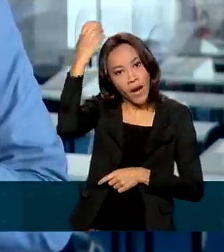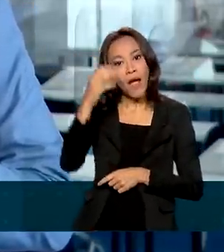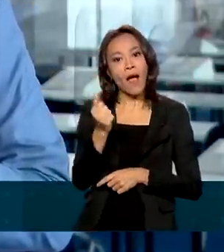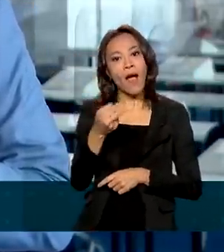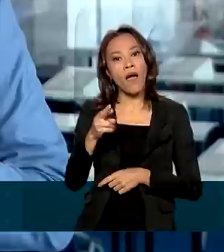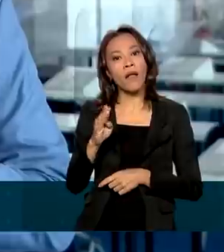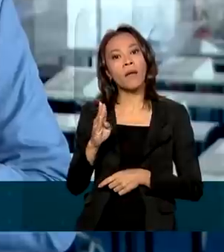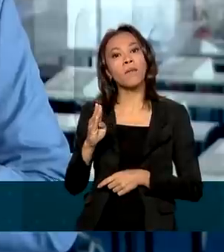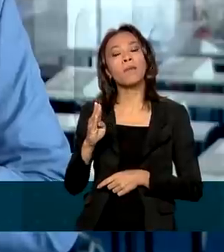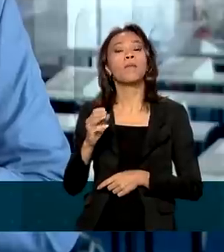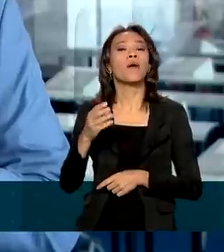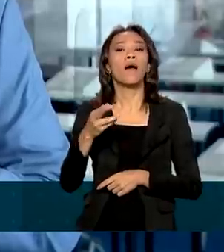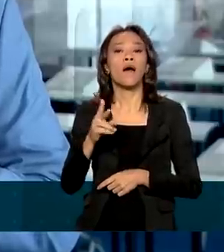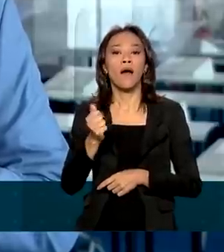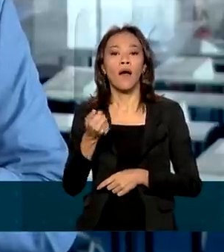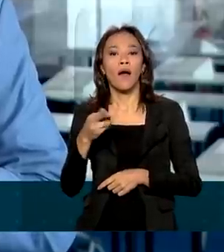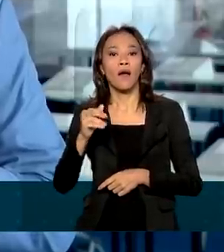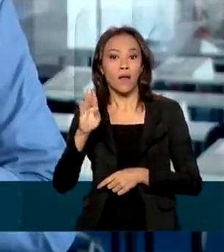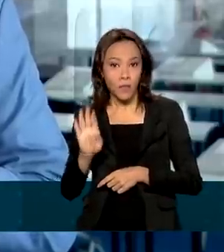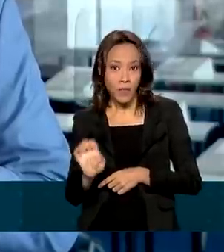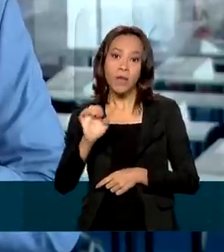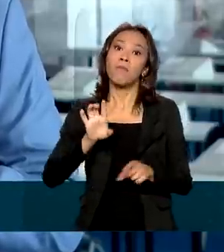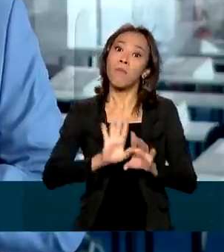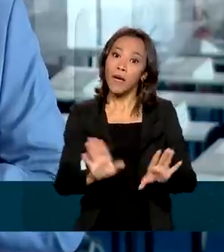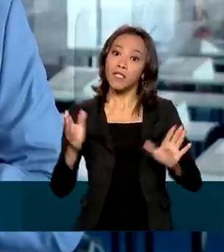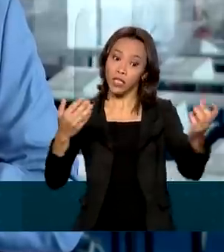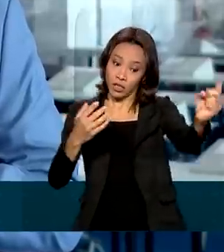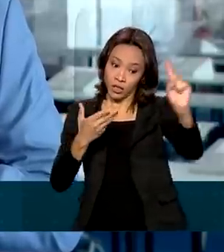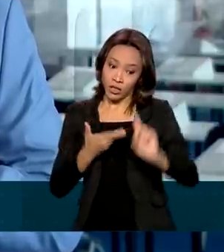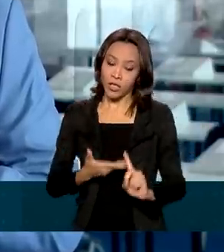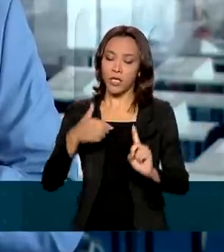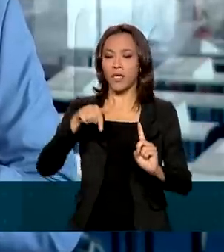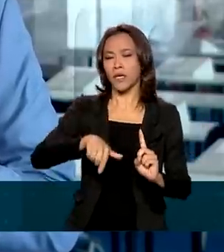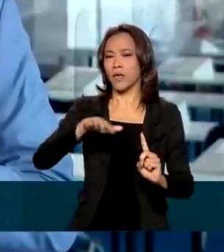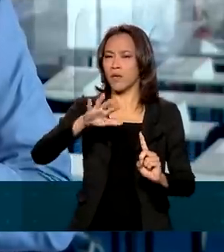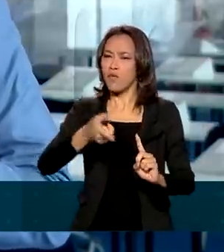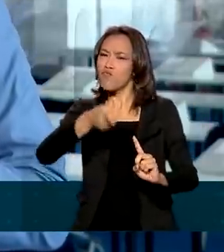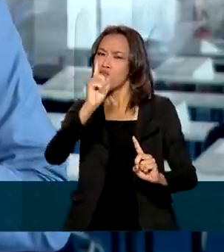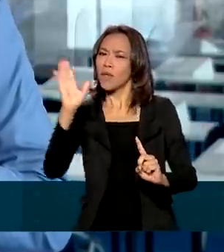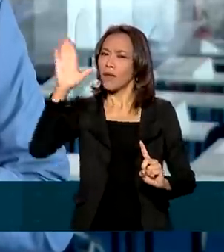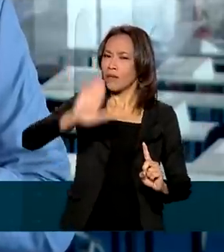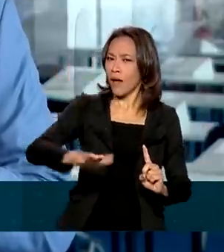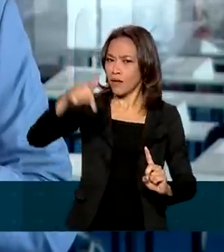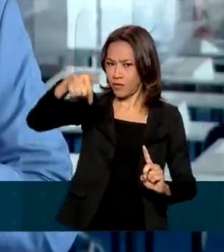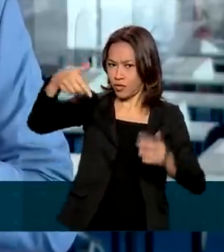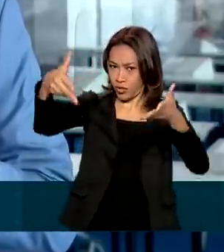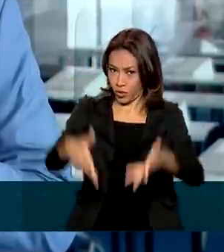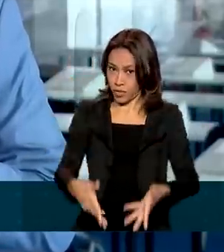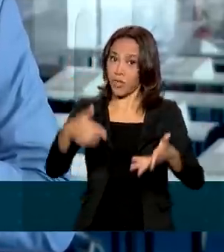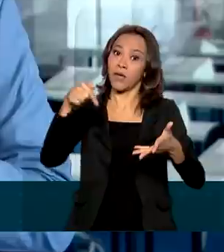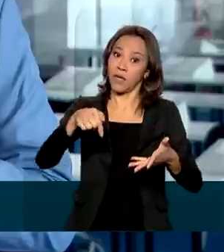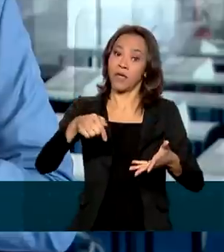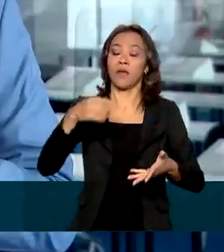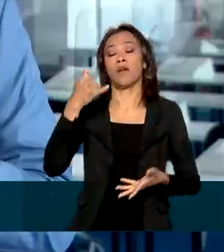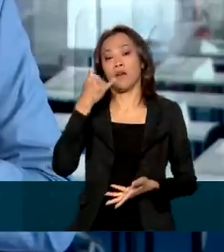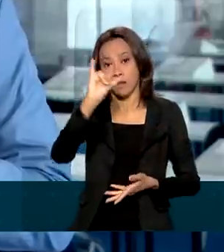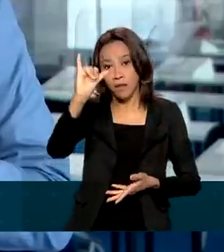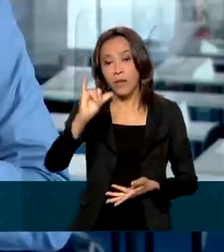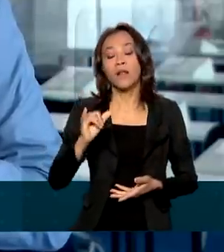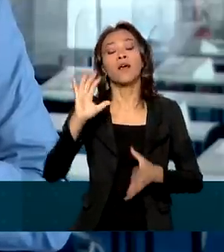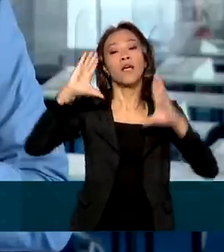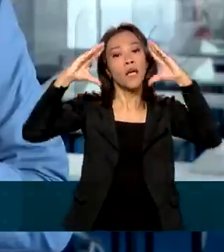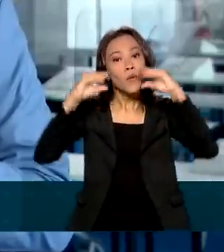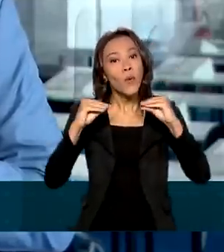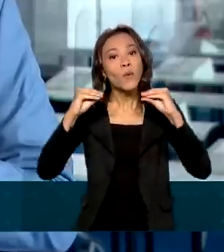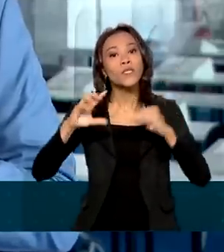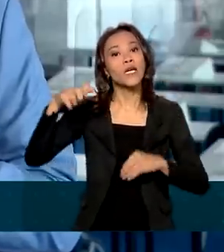Jair bolsonaro chega hoje a Roma no aeroporto filme Tino agora por volta de uma da tarde aqui já uma da tarde aqui em Roma e